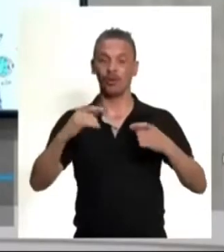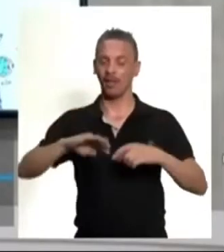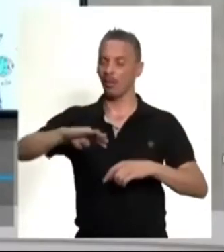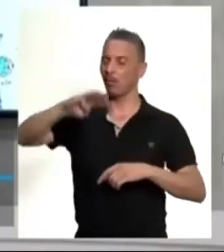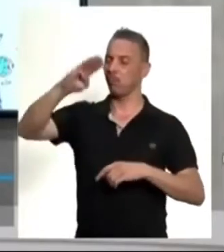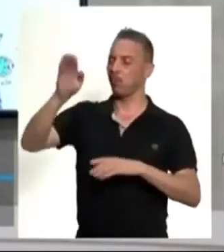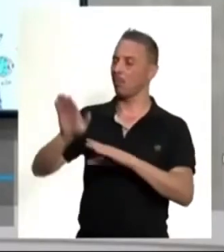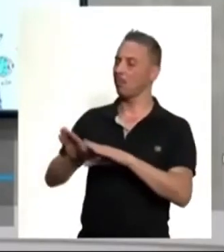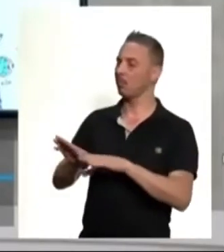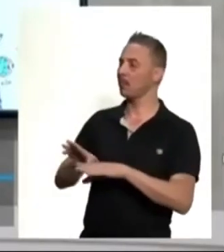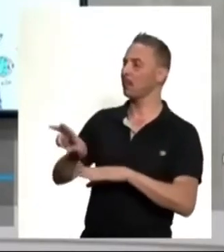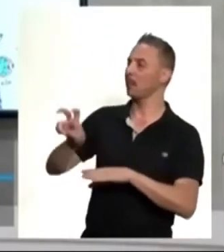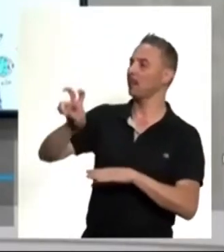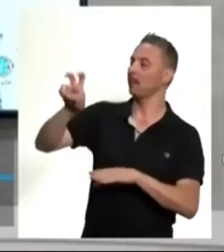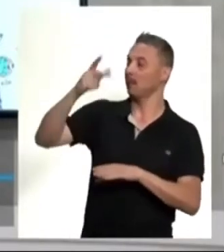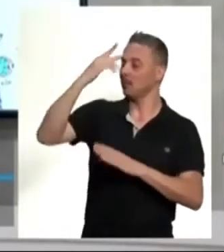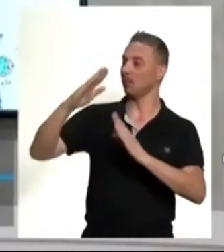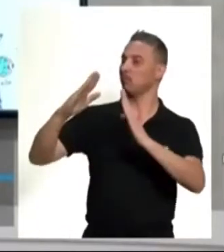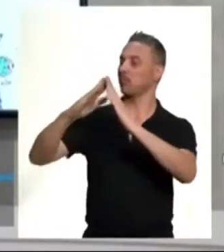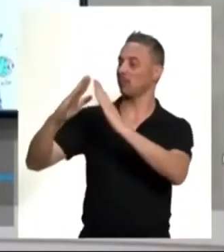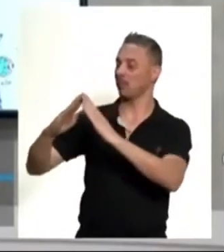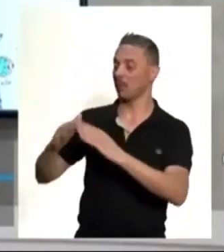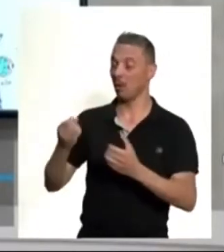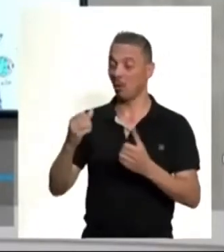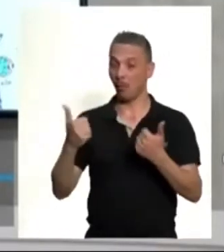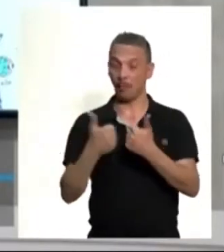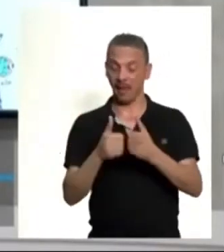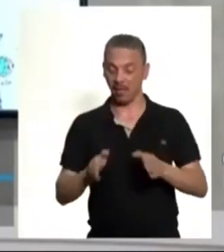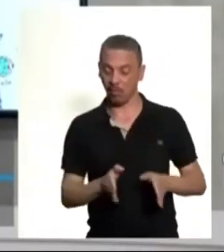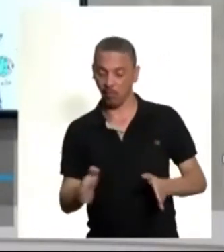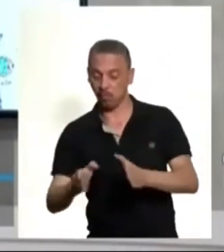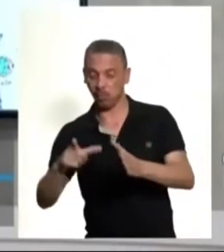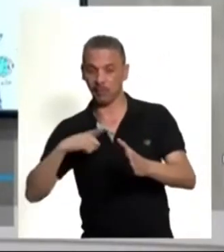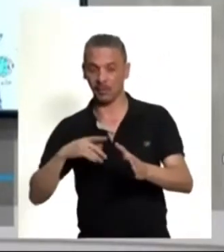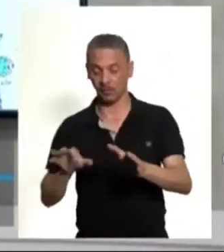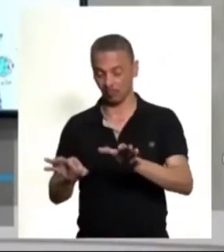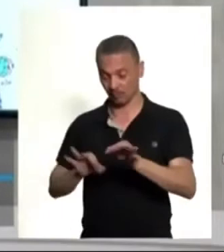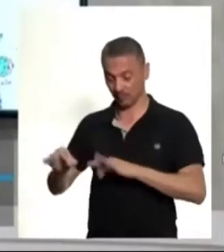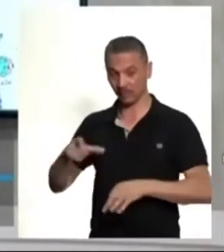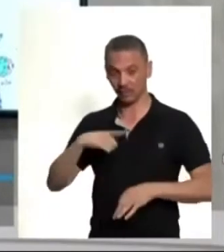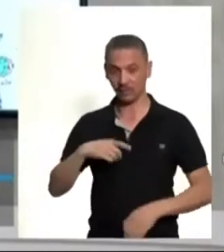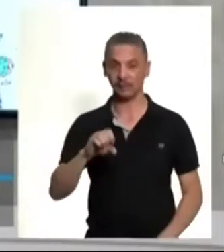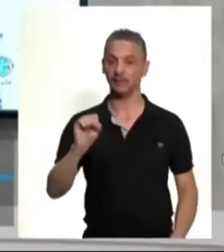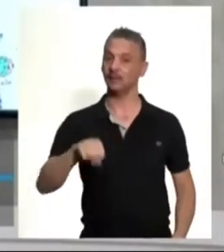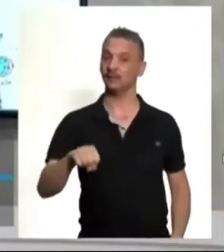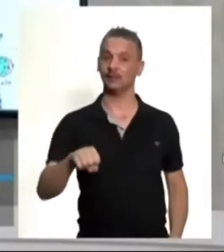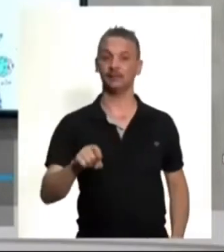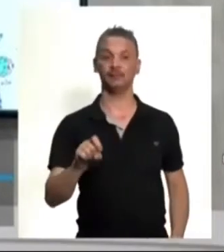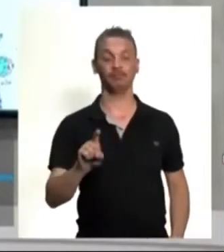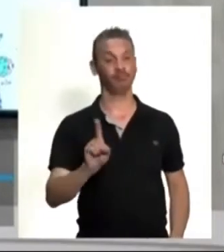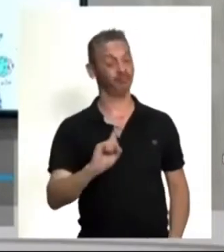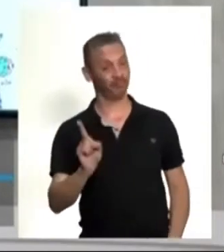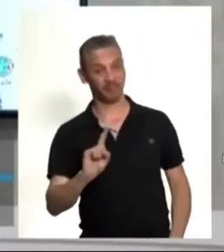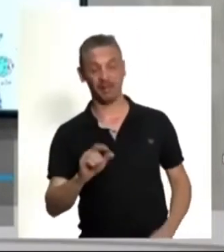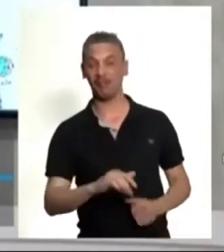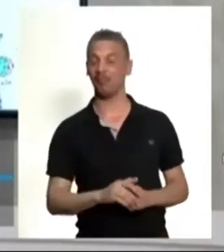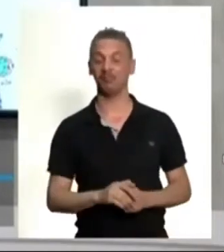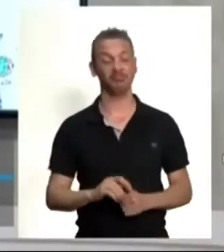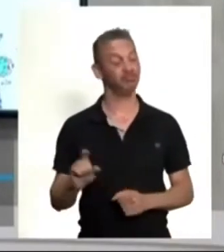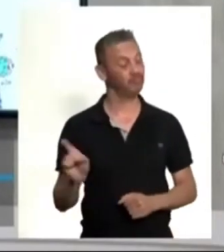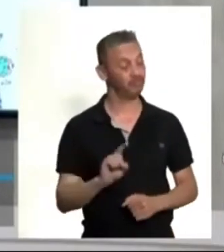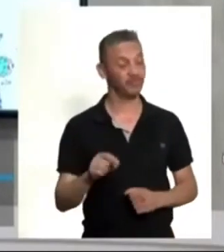vale próximo a rios, será que isso foi planejado? Não, isso é fruto de um processo de ocupação